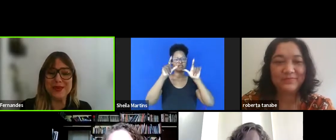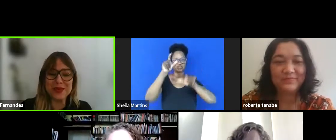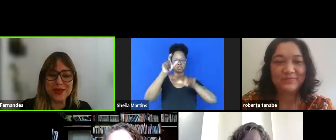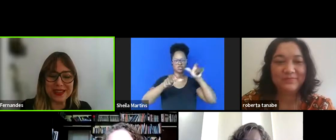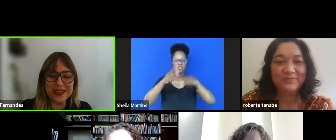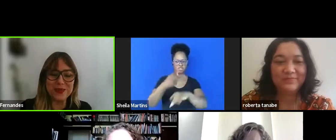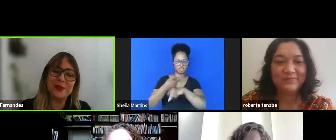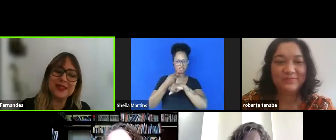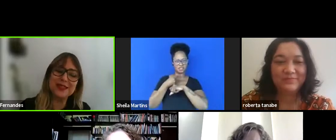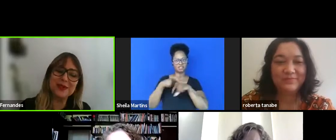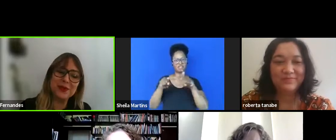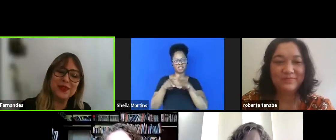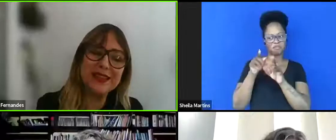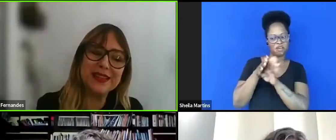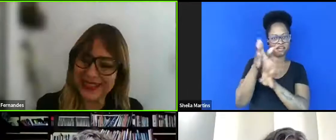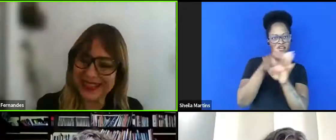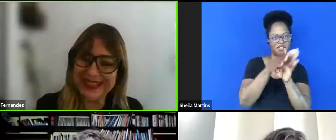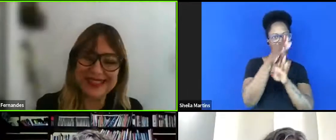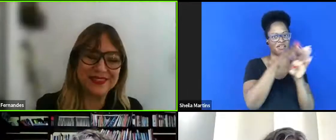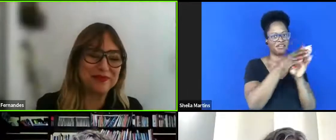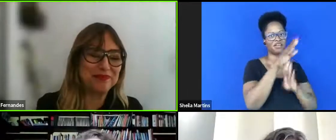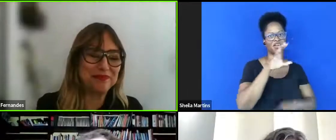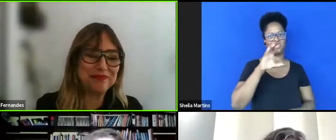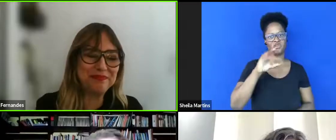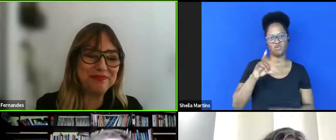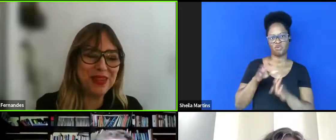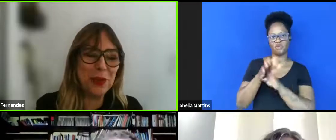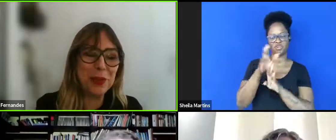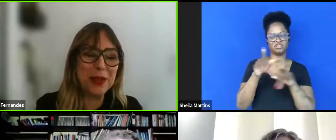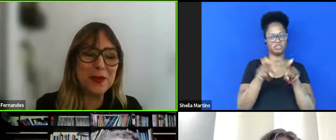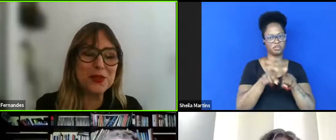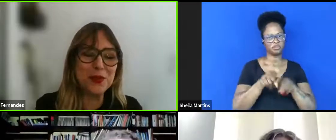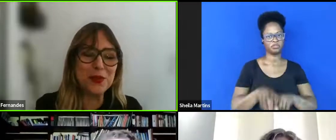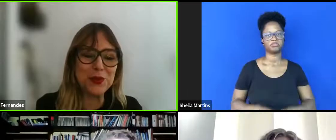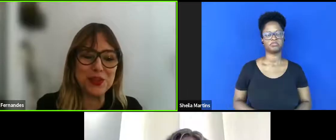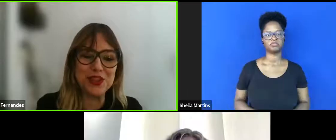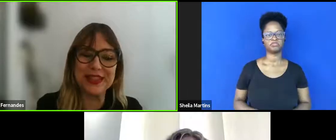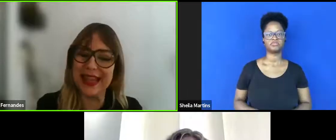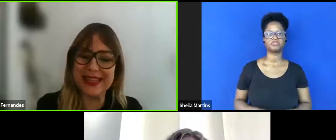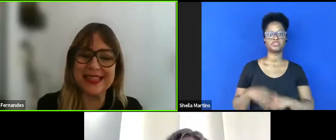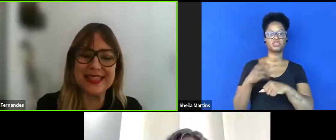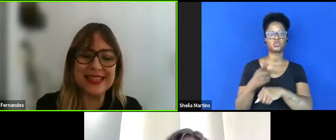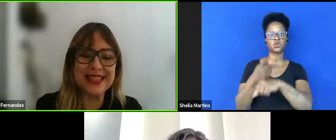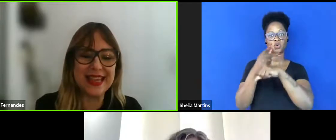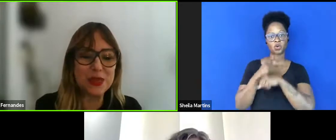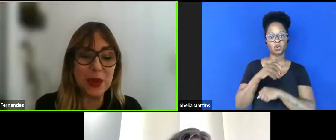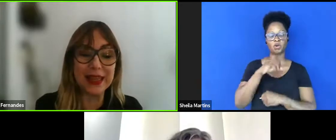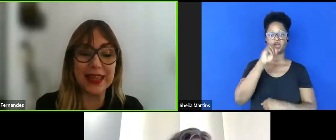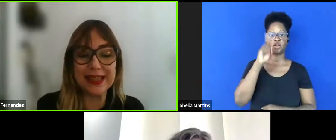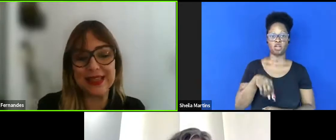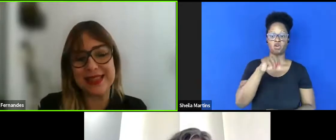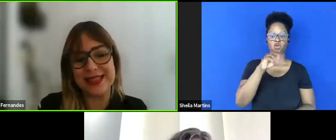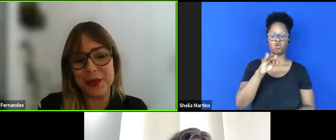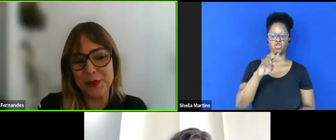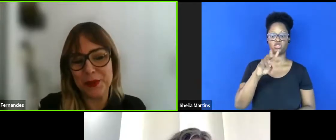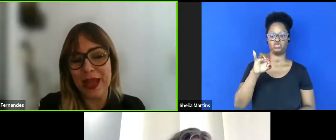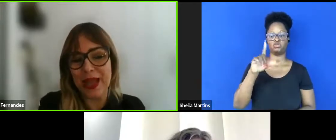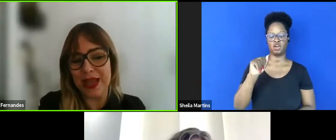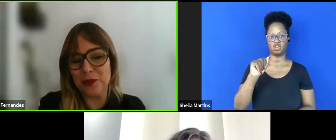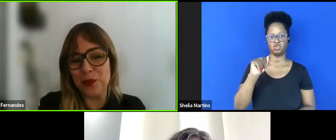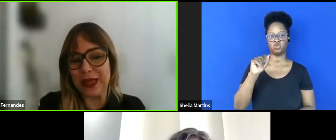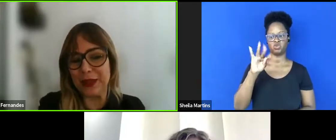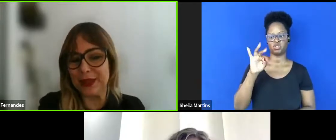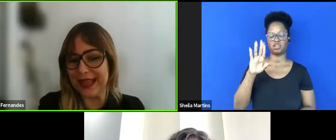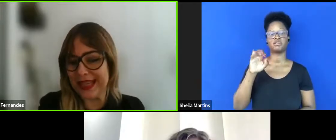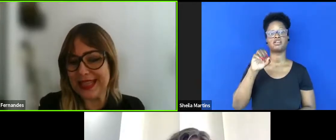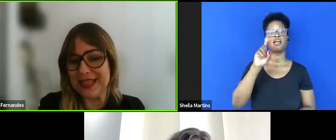premiados e seus orientadores e co-orientadores. O Prêmio Oswaldo Cruz de Tese, que está em sua quinta edição,